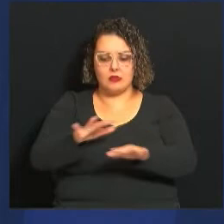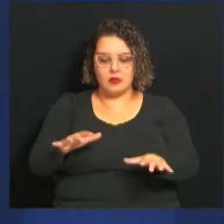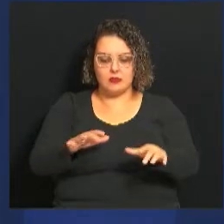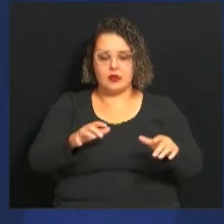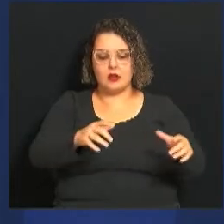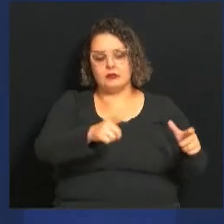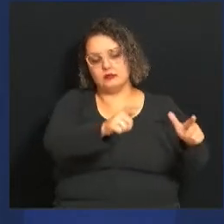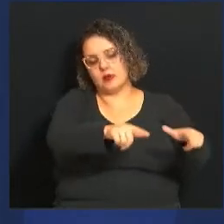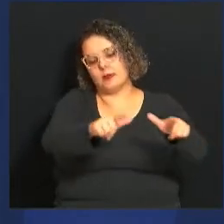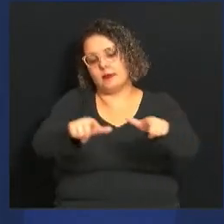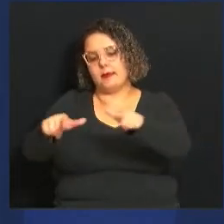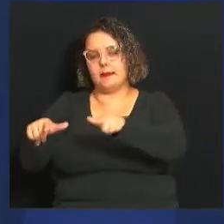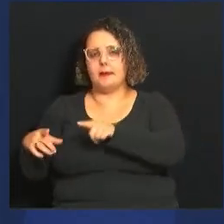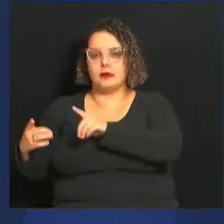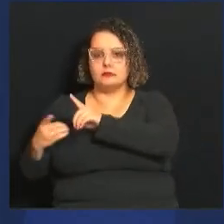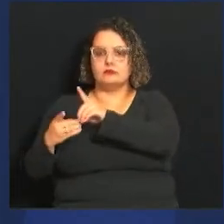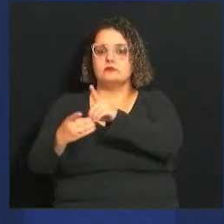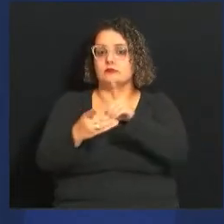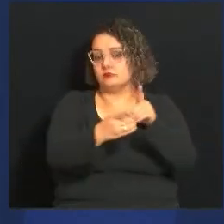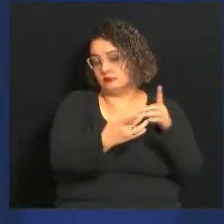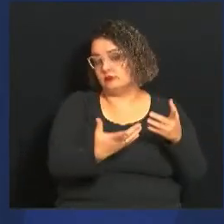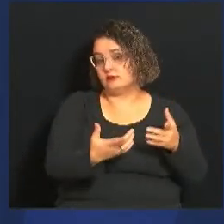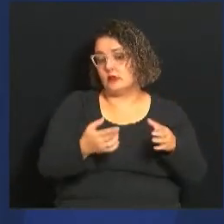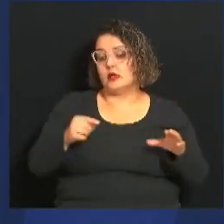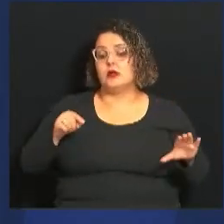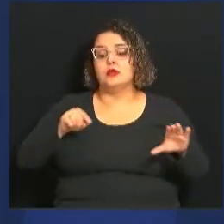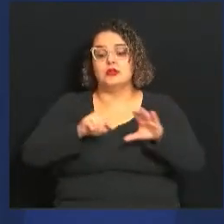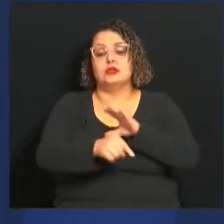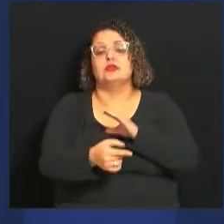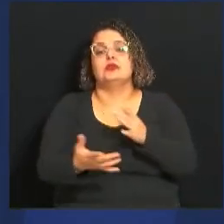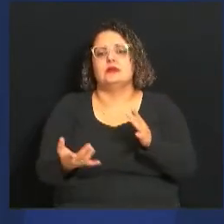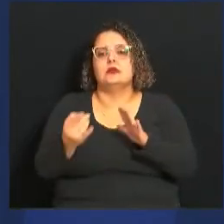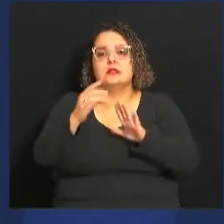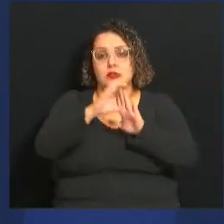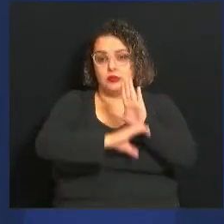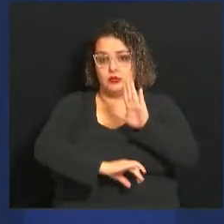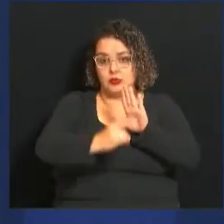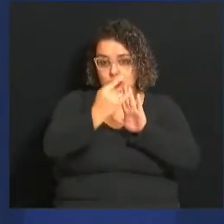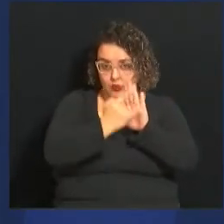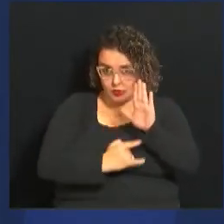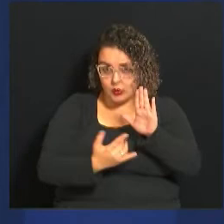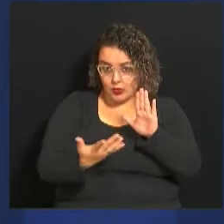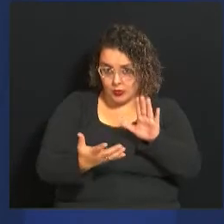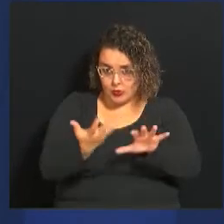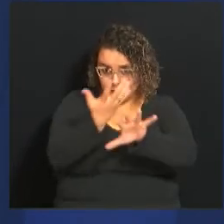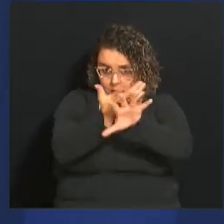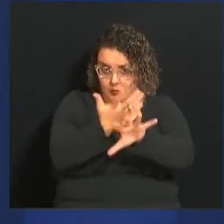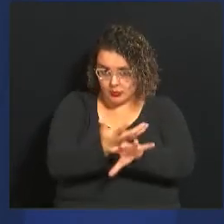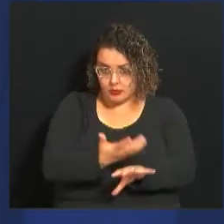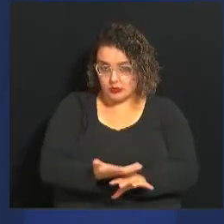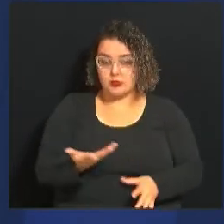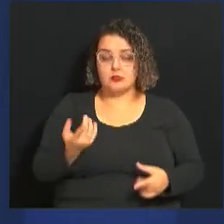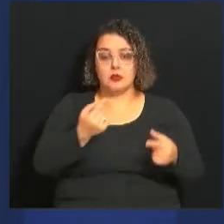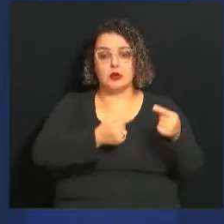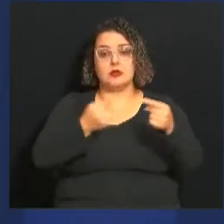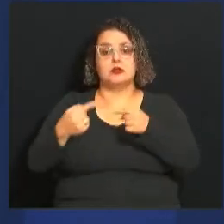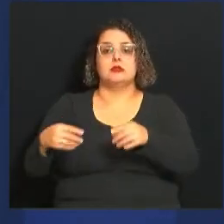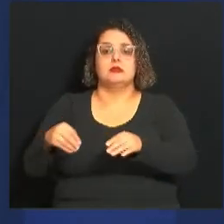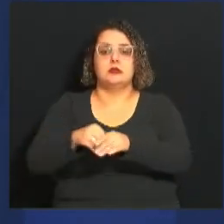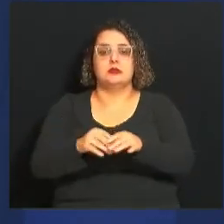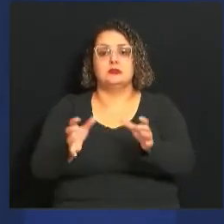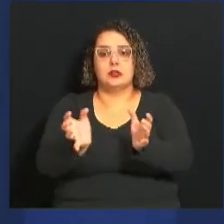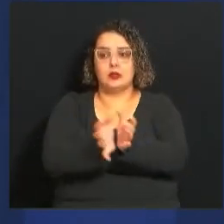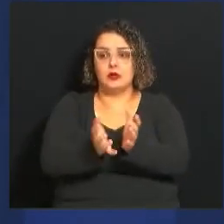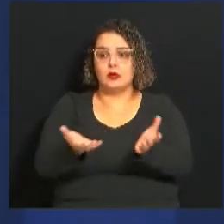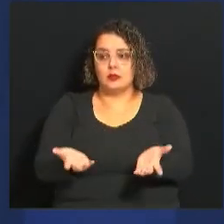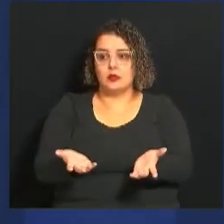e também da discussão de avançar ali no currículo, né. É uma discussão que eu fiz dentro da comissão, que